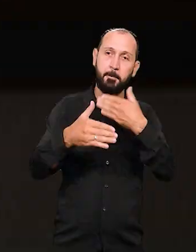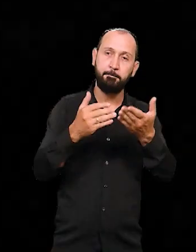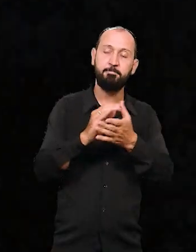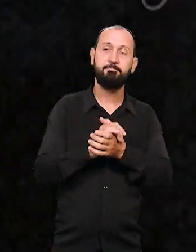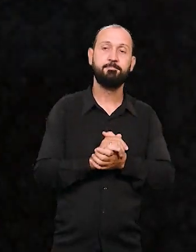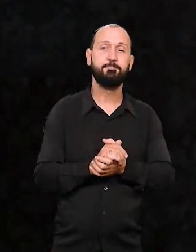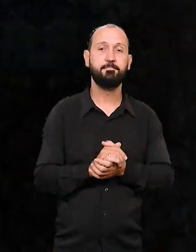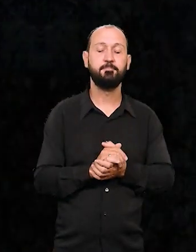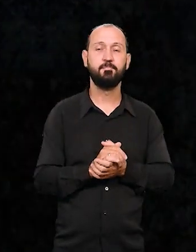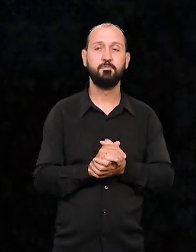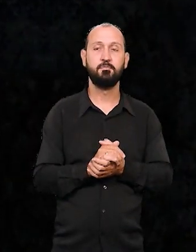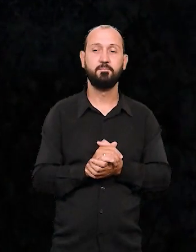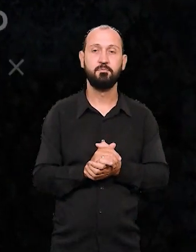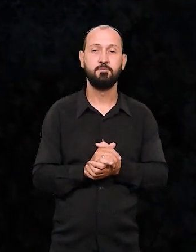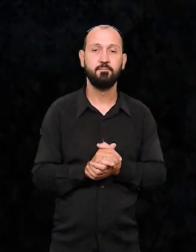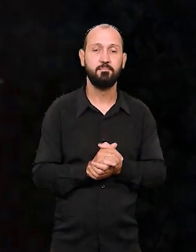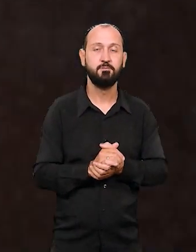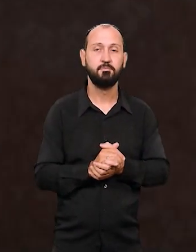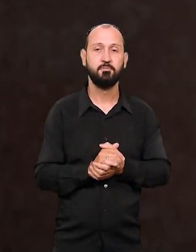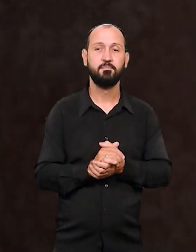gerações.